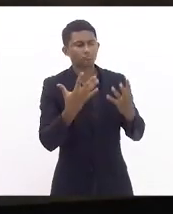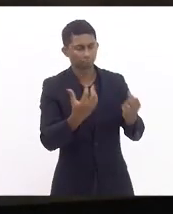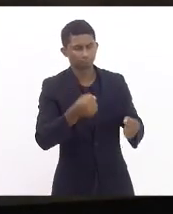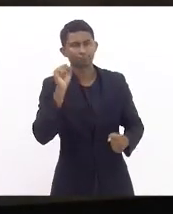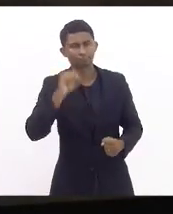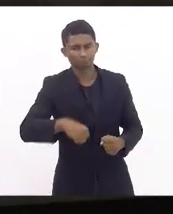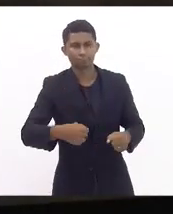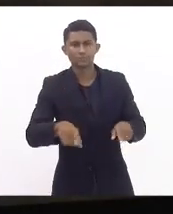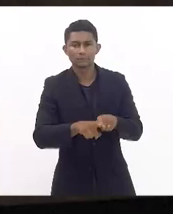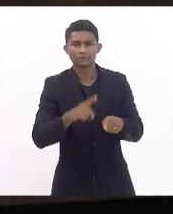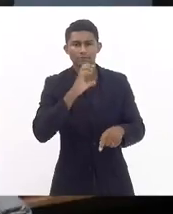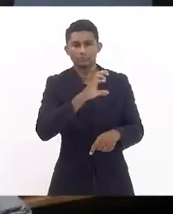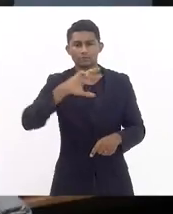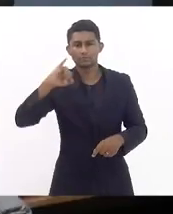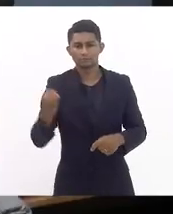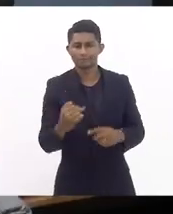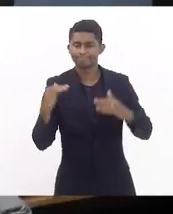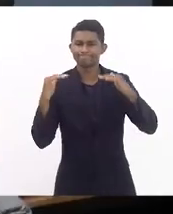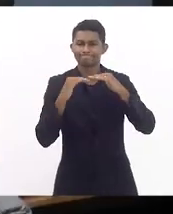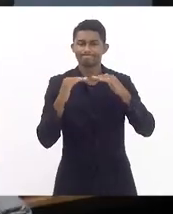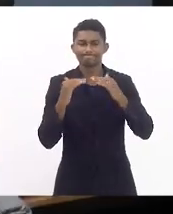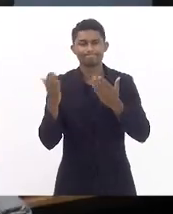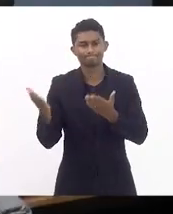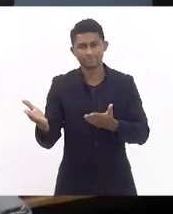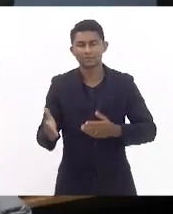o parecer da CCJ.